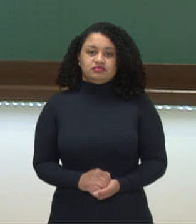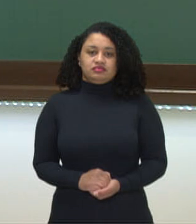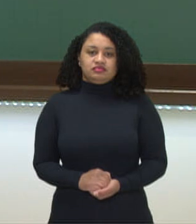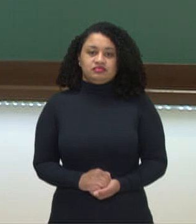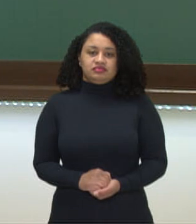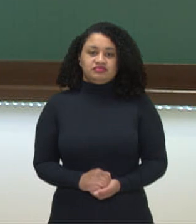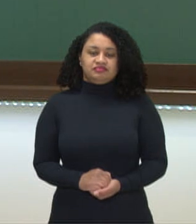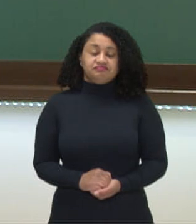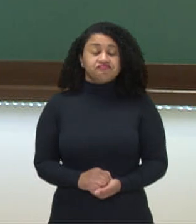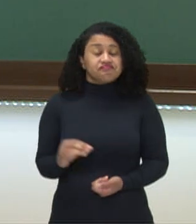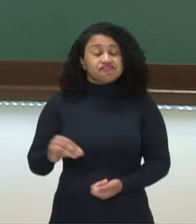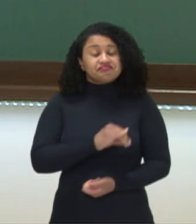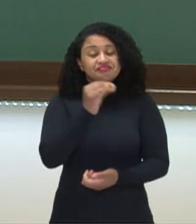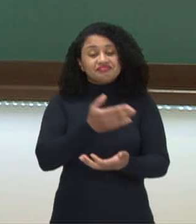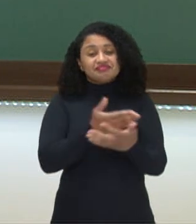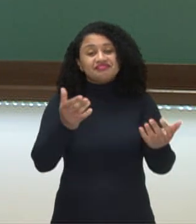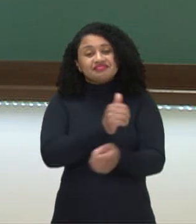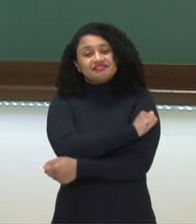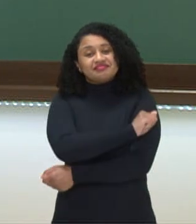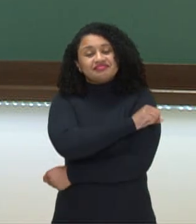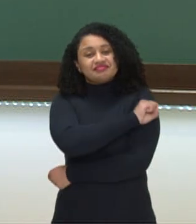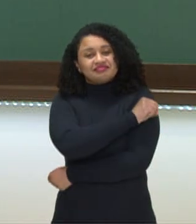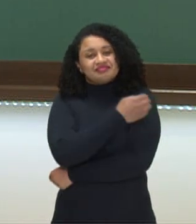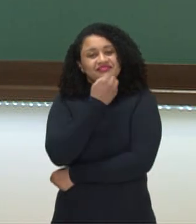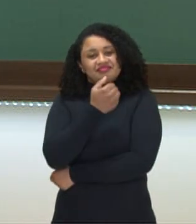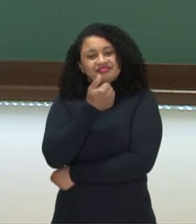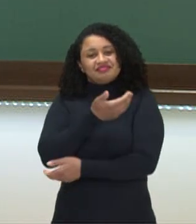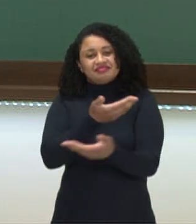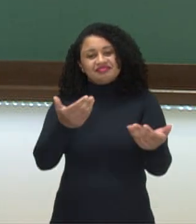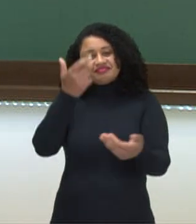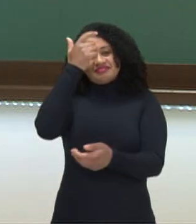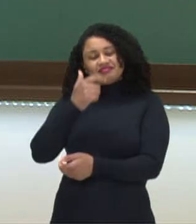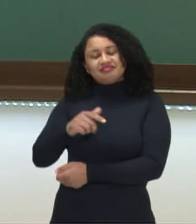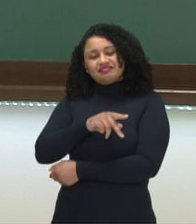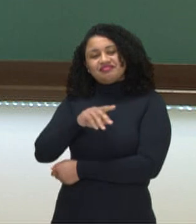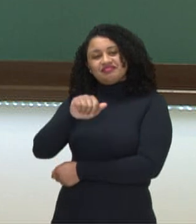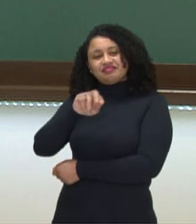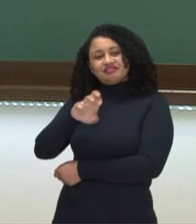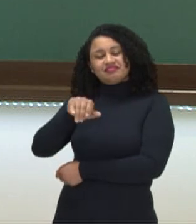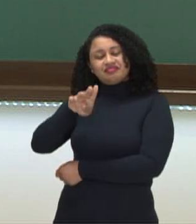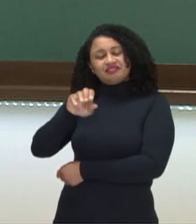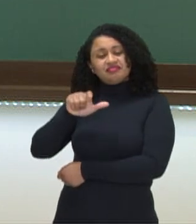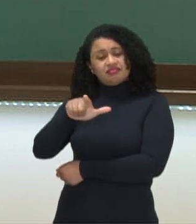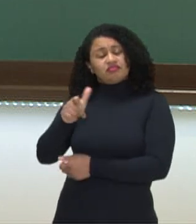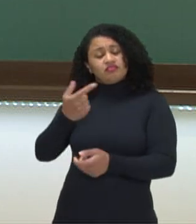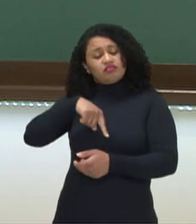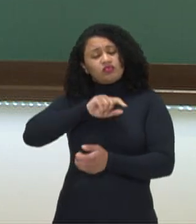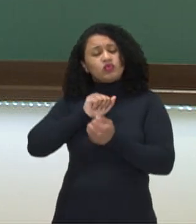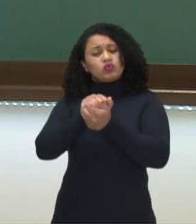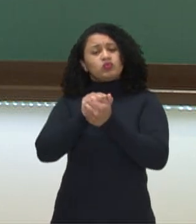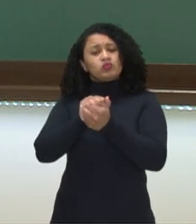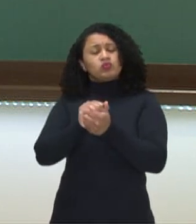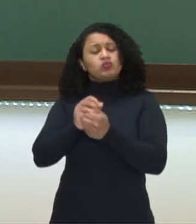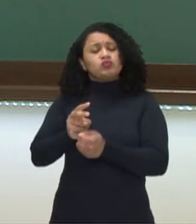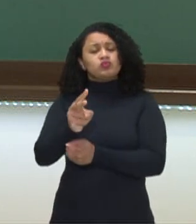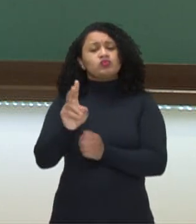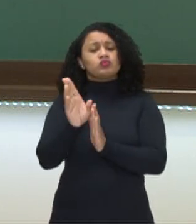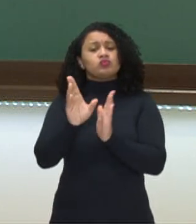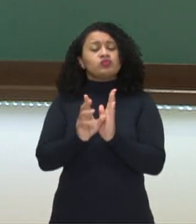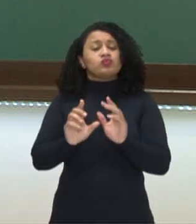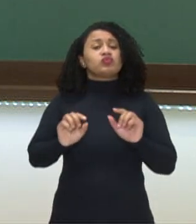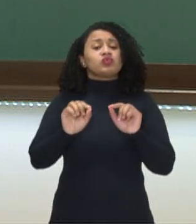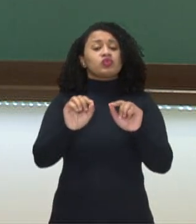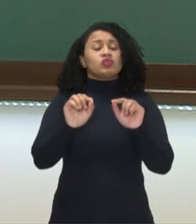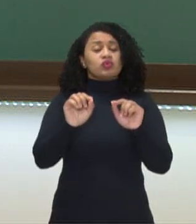Olá pessoal do 8º ano, tudo bem com vocês? Sou a professora Arabel e juntos vamos continuar falando sobre